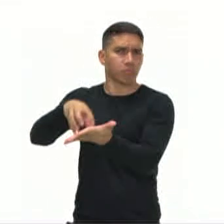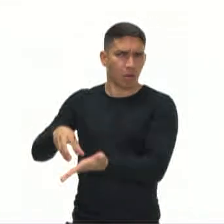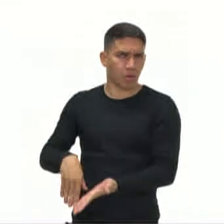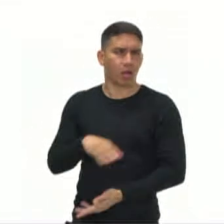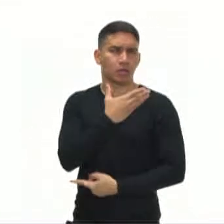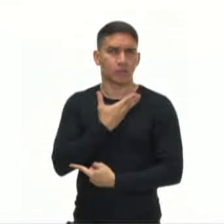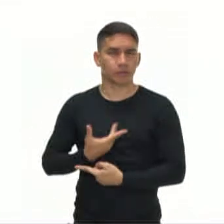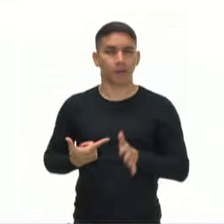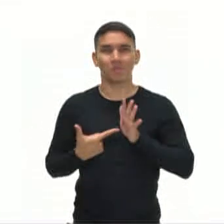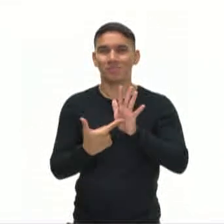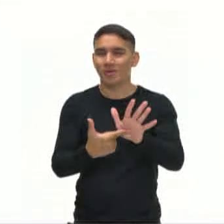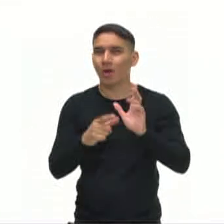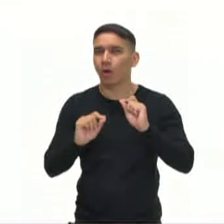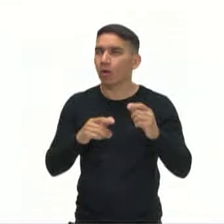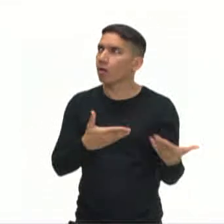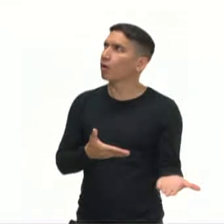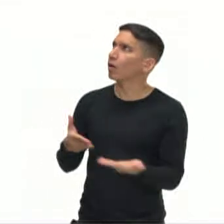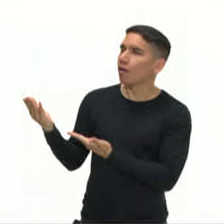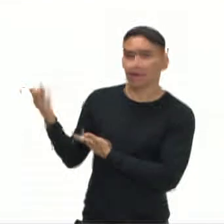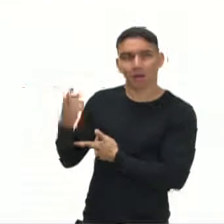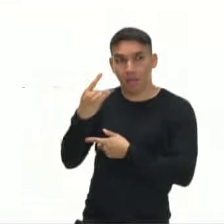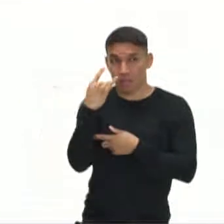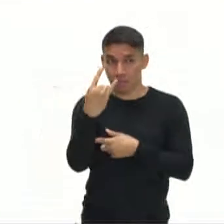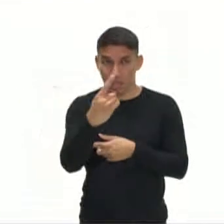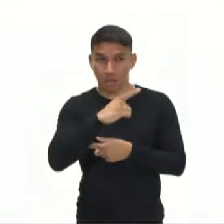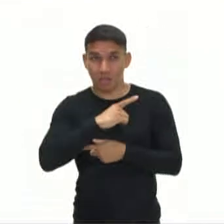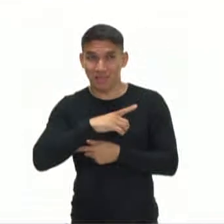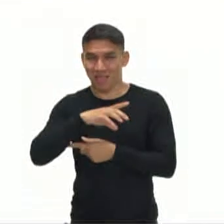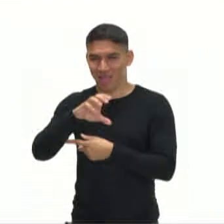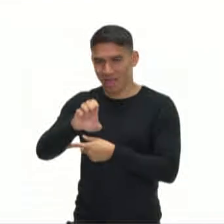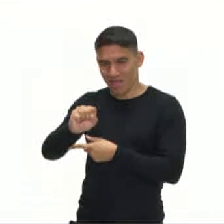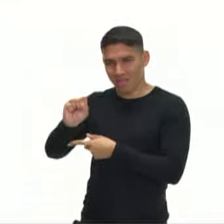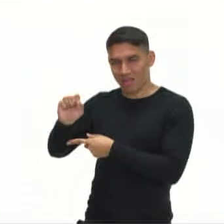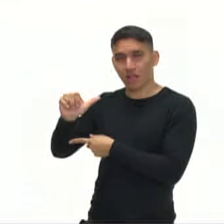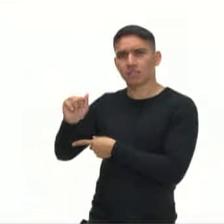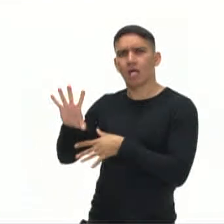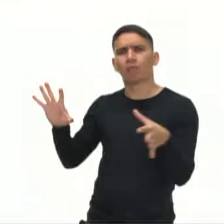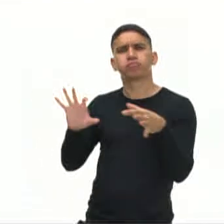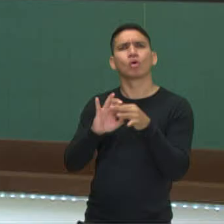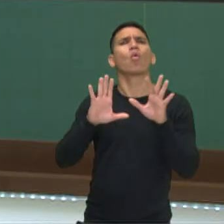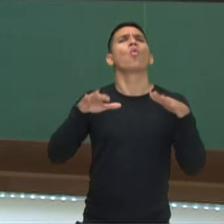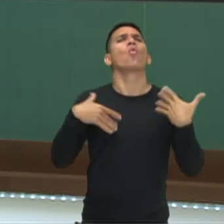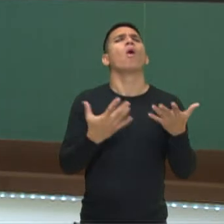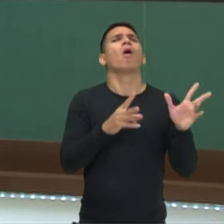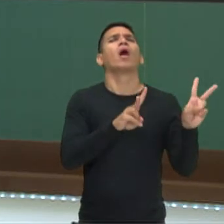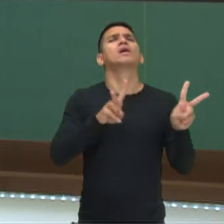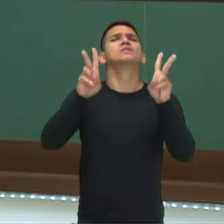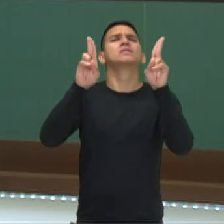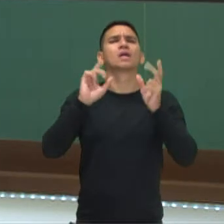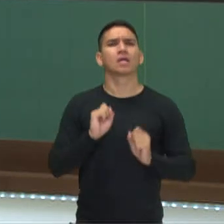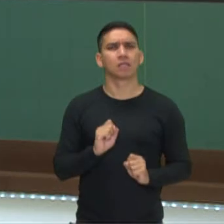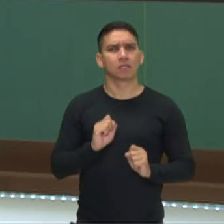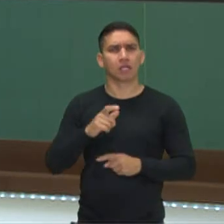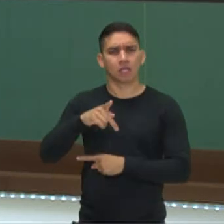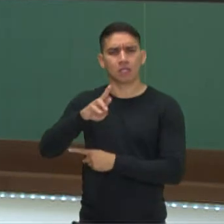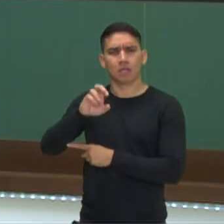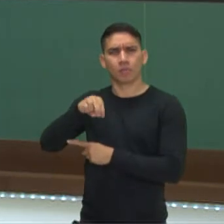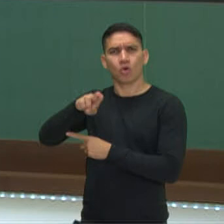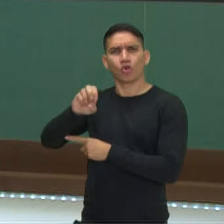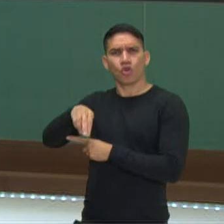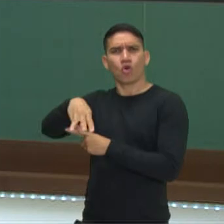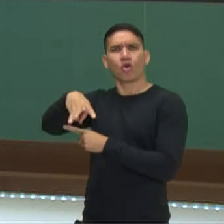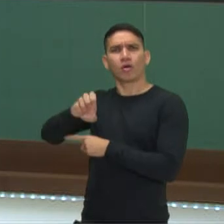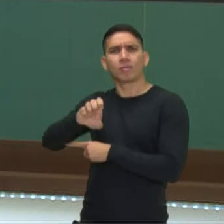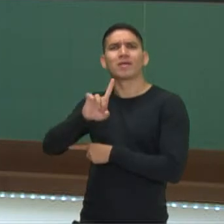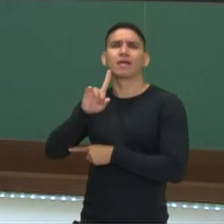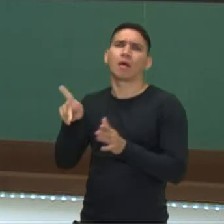pronome demonstrativo destacado no texto retoma qual trecho do parágrafo? Só relembrando, o pronome demonstrativo,